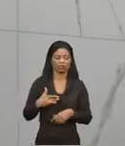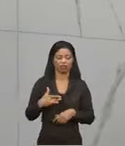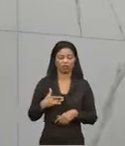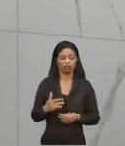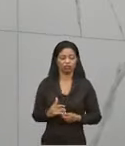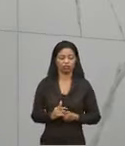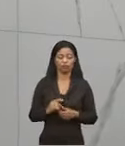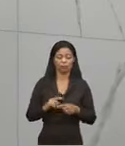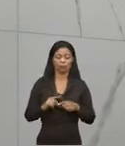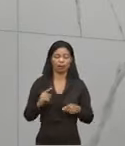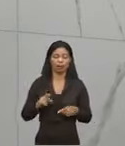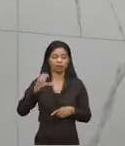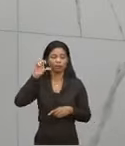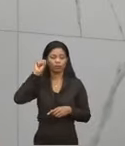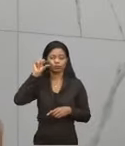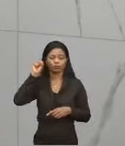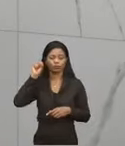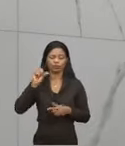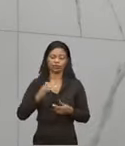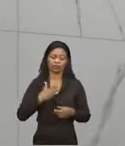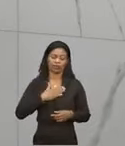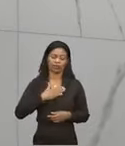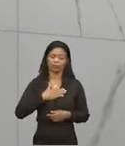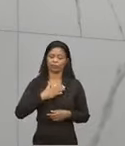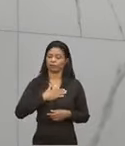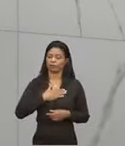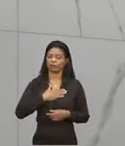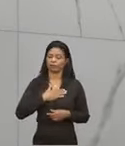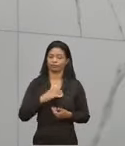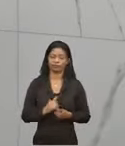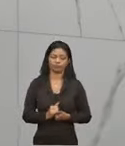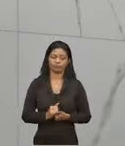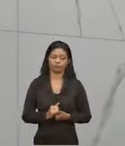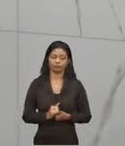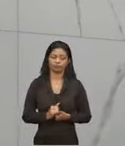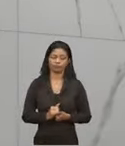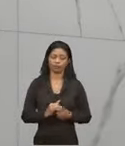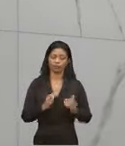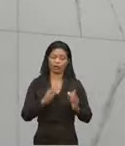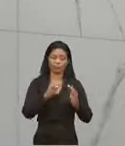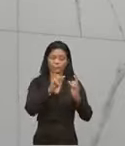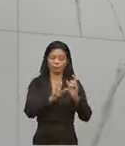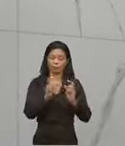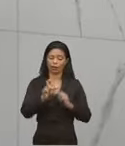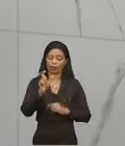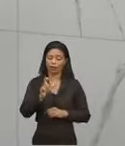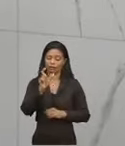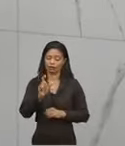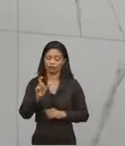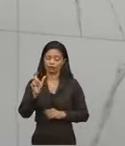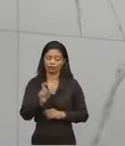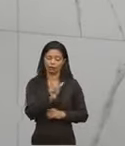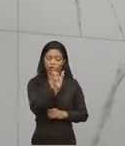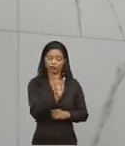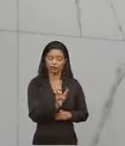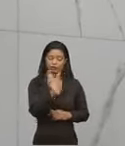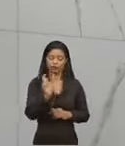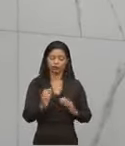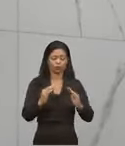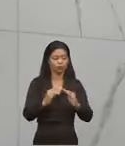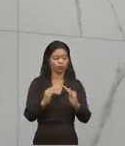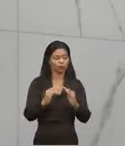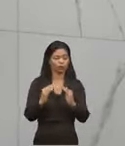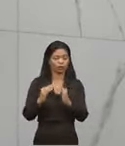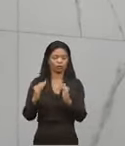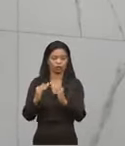nem para os ouvintes, nem para os internautas, nem para o morador. Porque o que o morador quer é que eu, Gilvan,